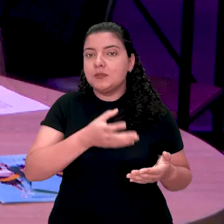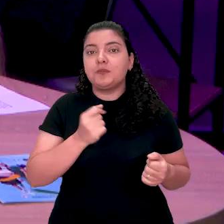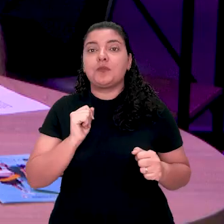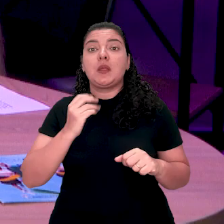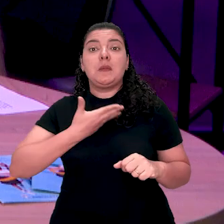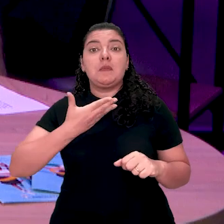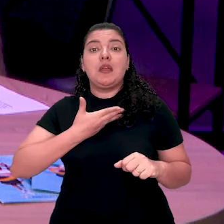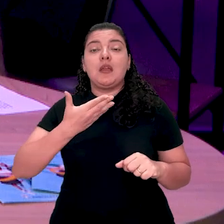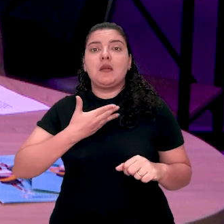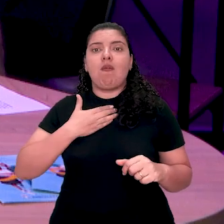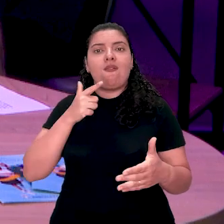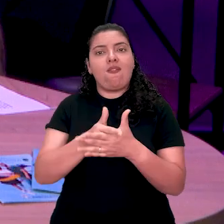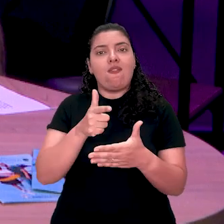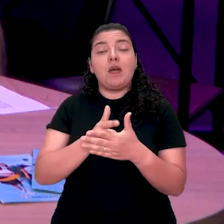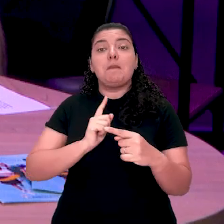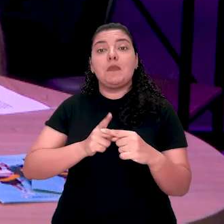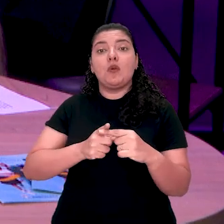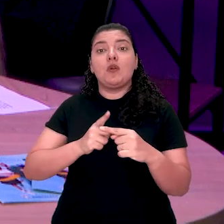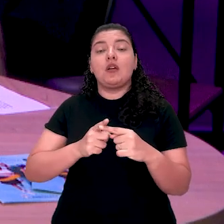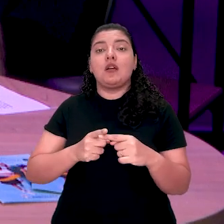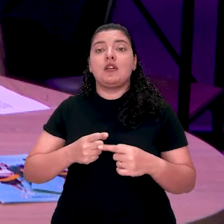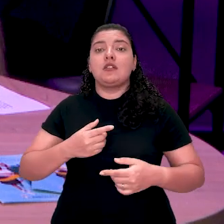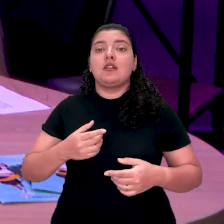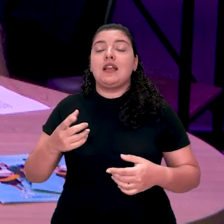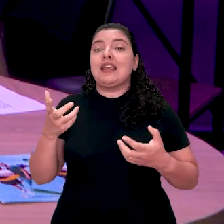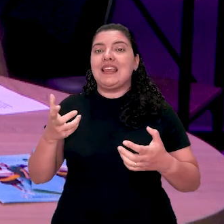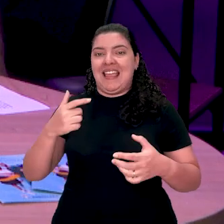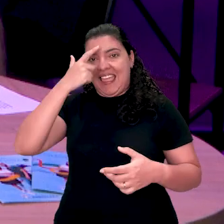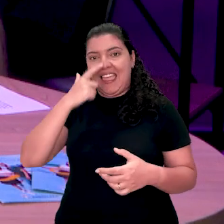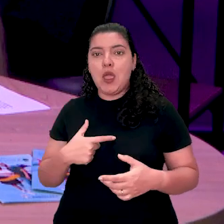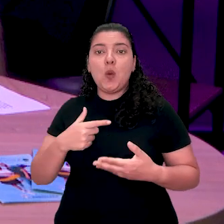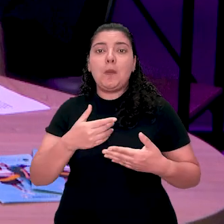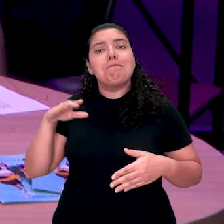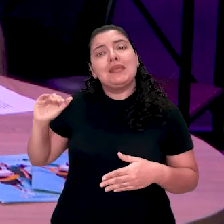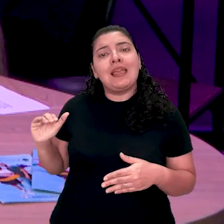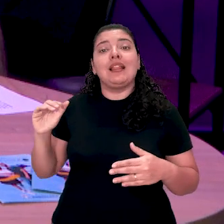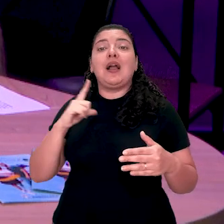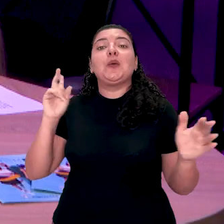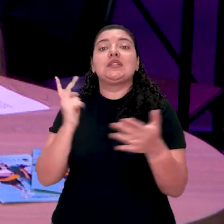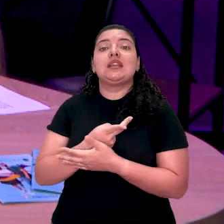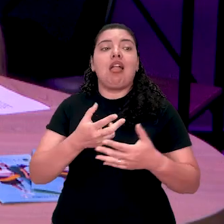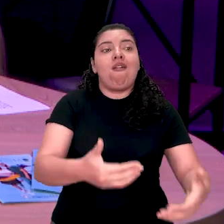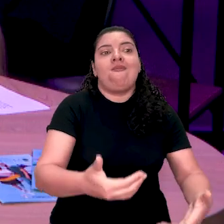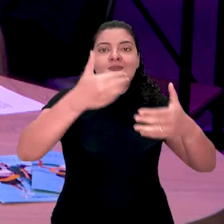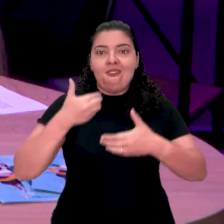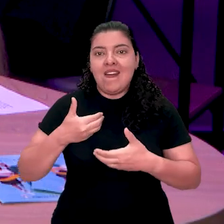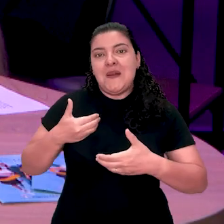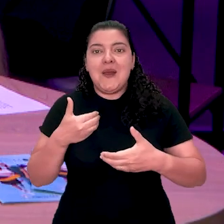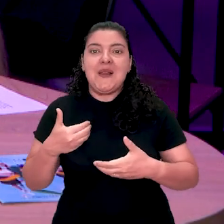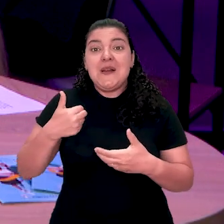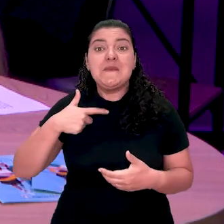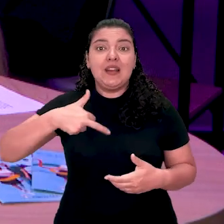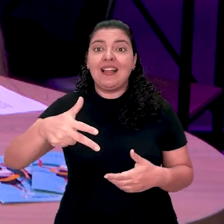Meus amigos levavam carão. Porque me carregavam demais, exatamente. Demais. Exatamente. Então, a gente